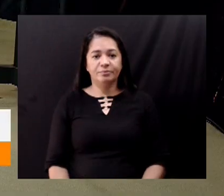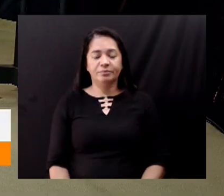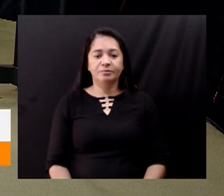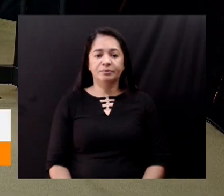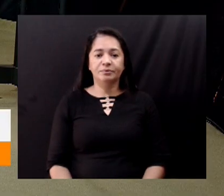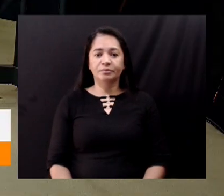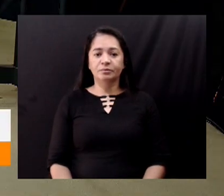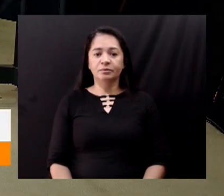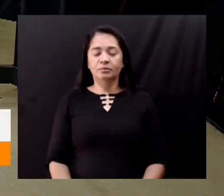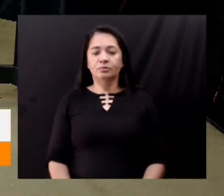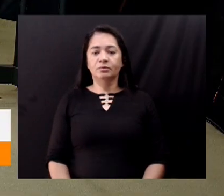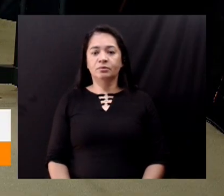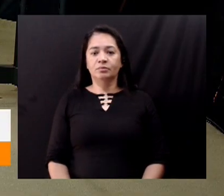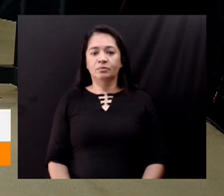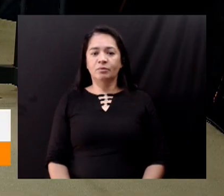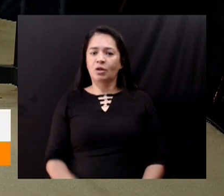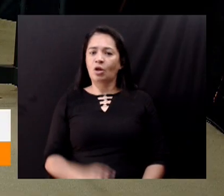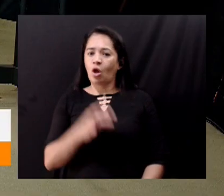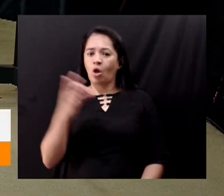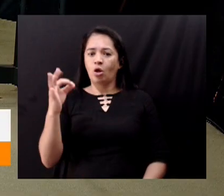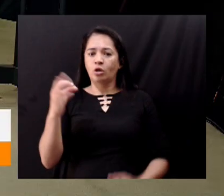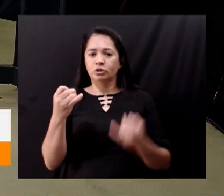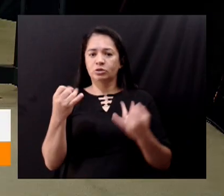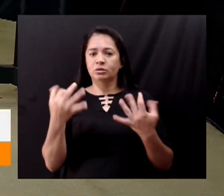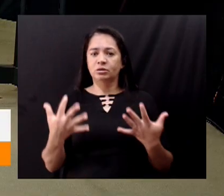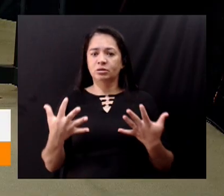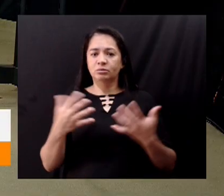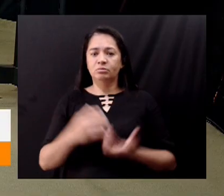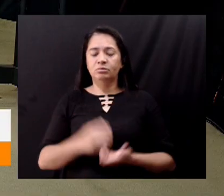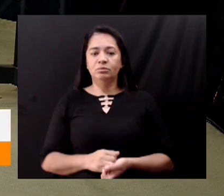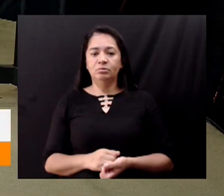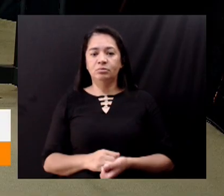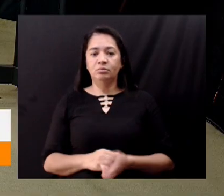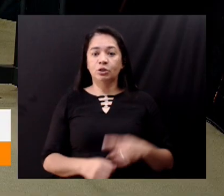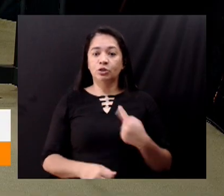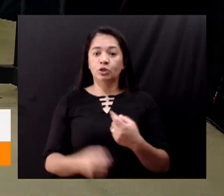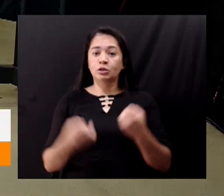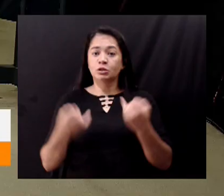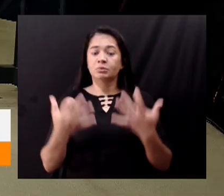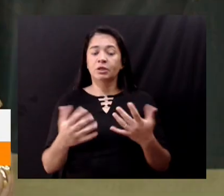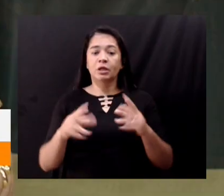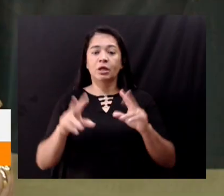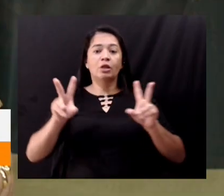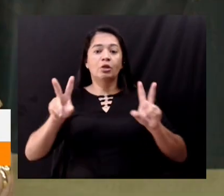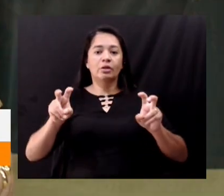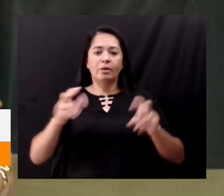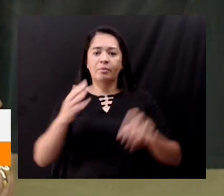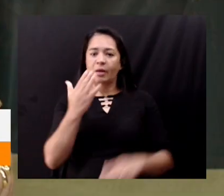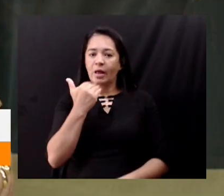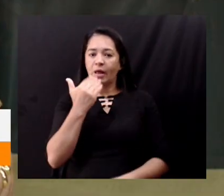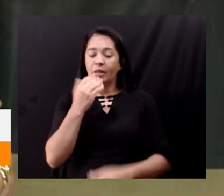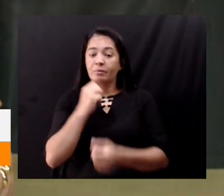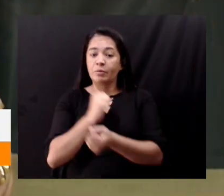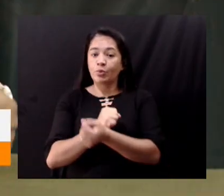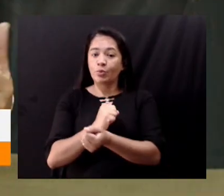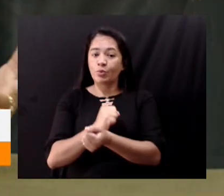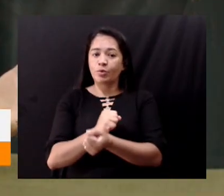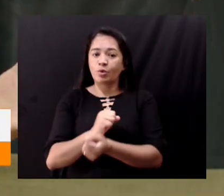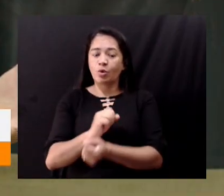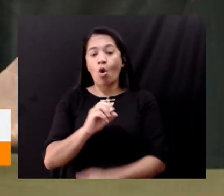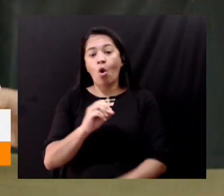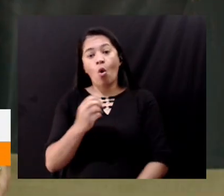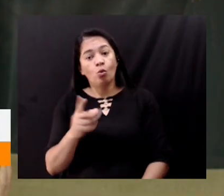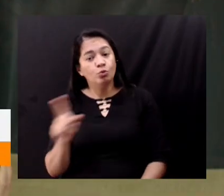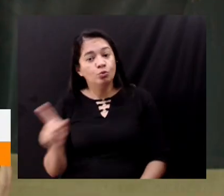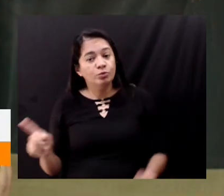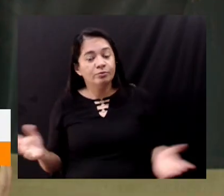boa a sua explicação. Nós estamos falando aqui de alimentos que viciam, né. Aliás, viciam ou não viciam? Você já